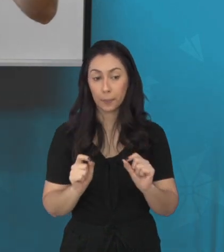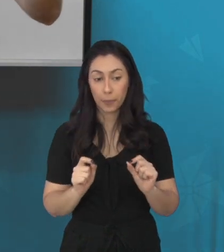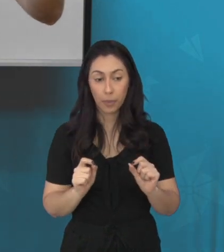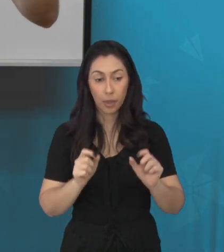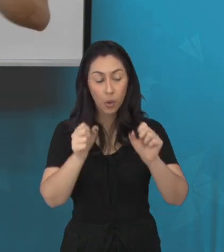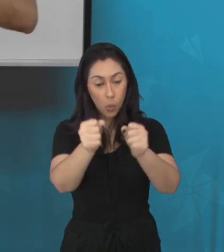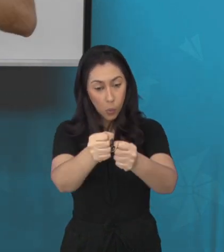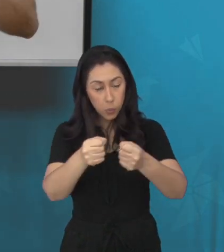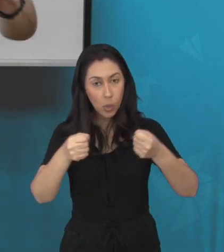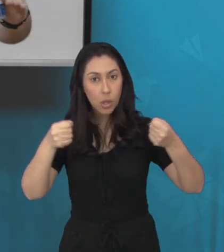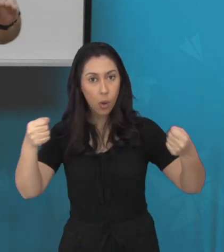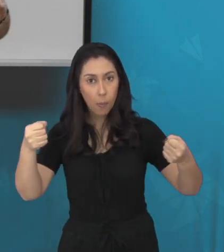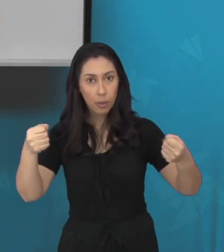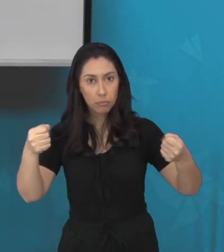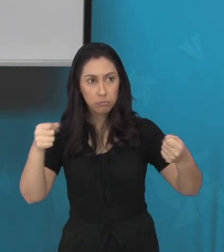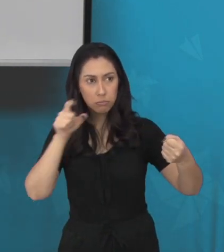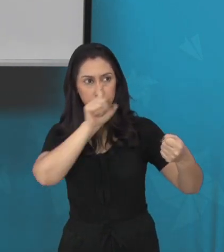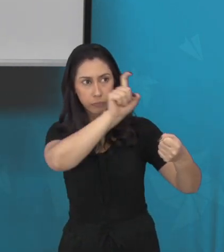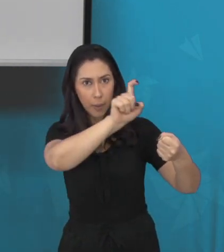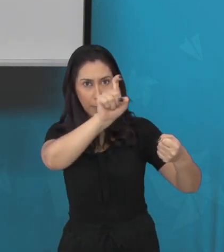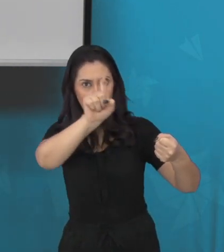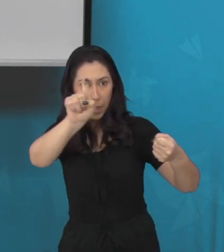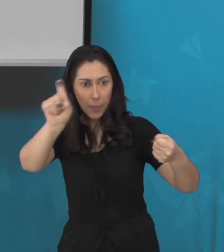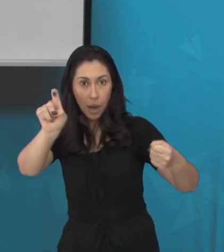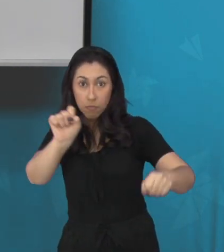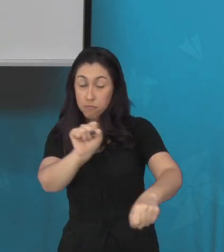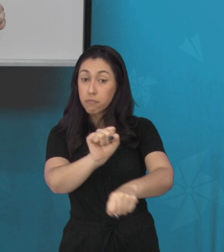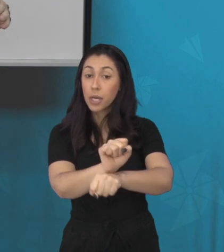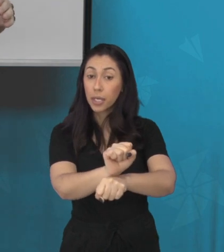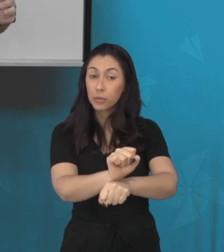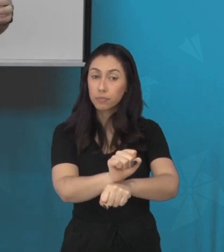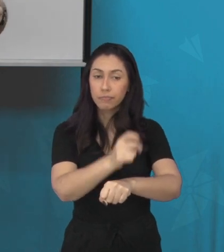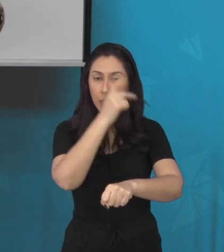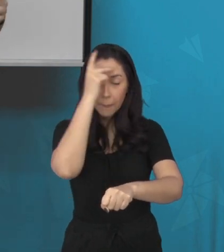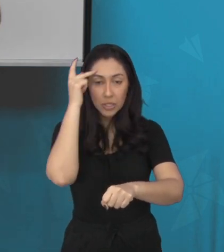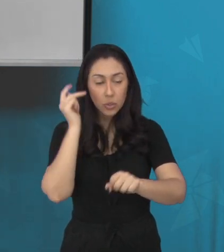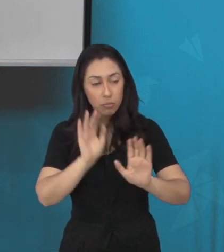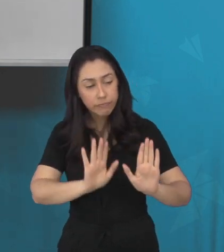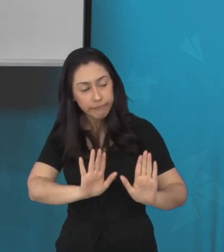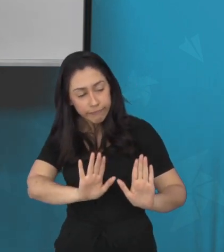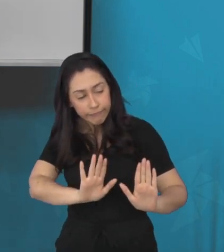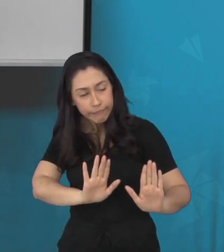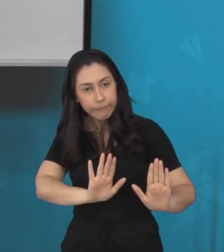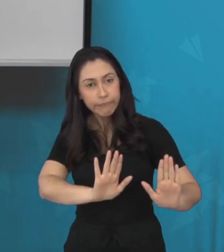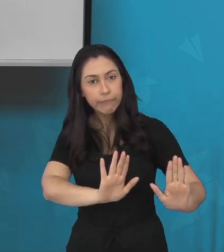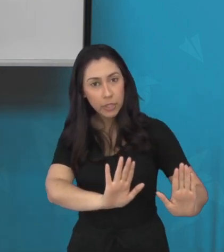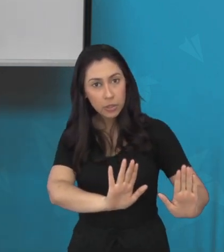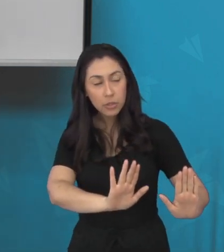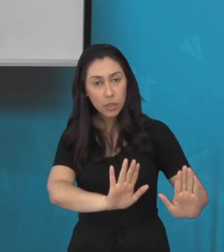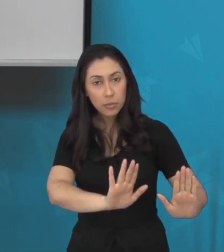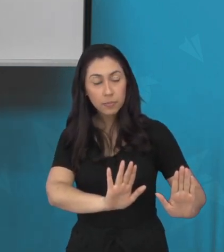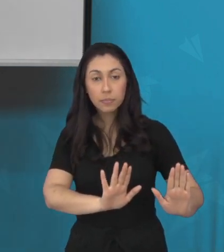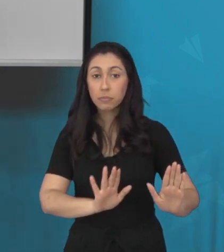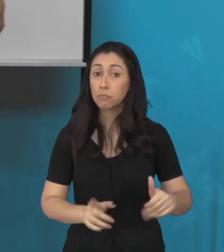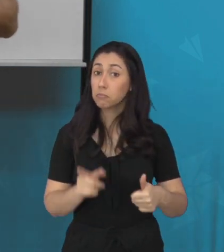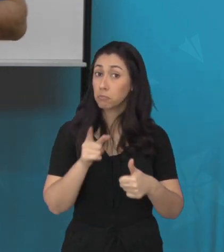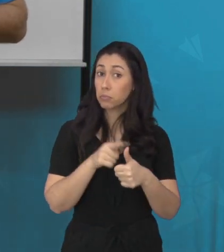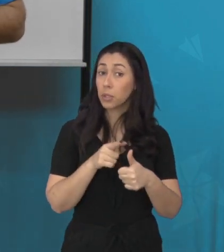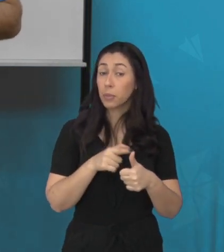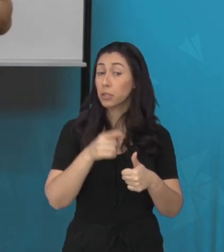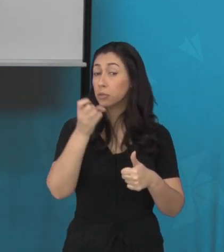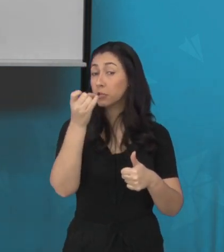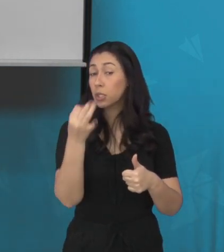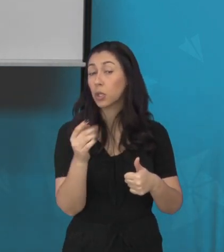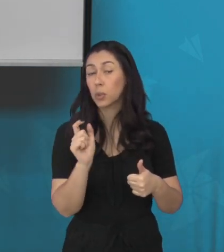lá, parado, na horizontal, e essa pessoa vai movimentar esse guarda-roupas. No item A, a